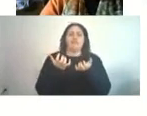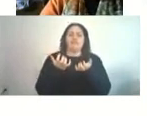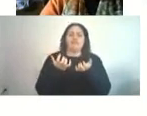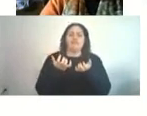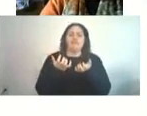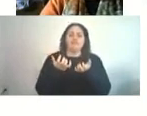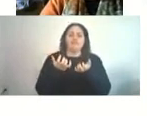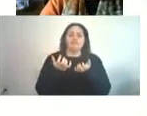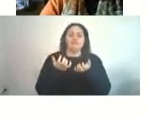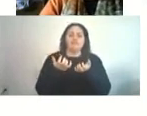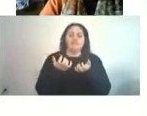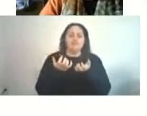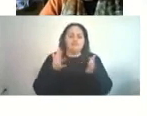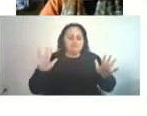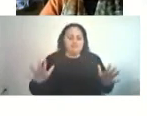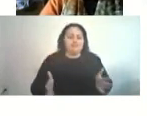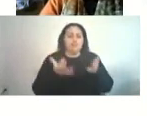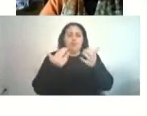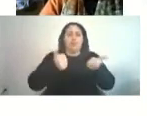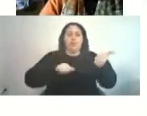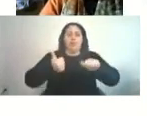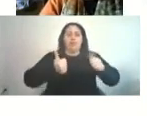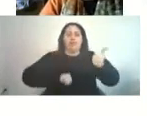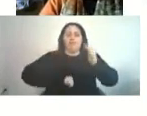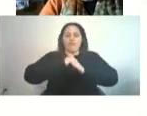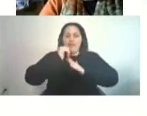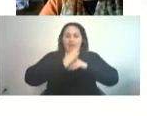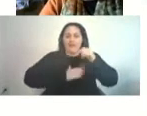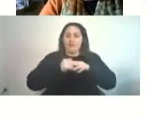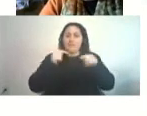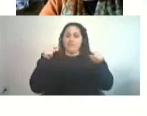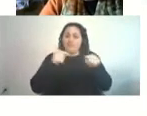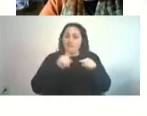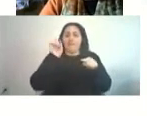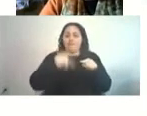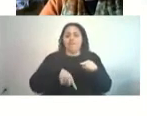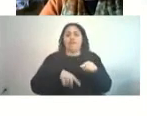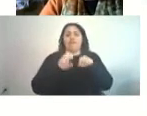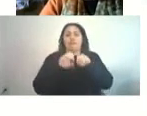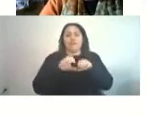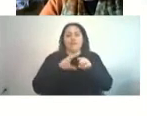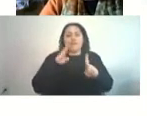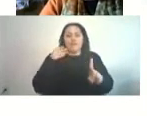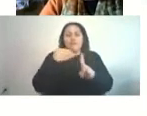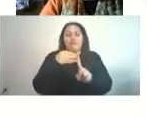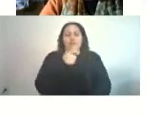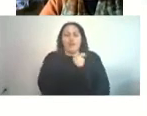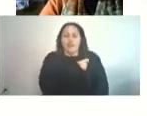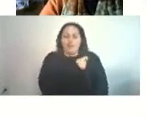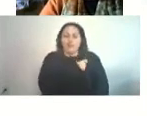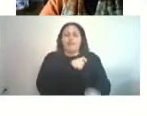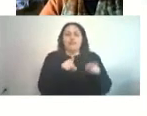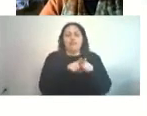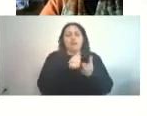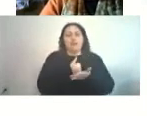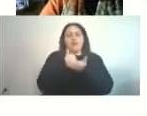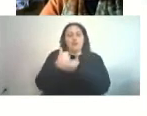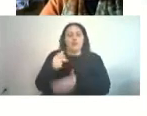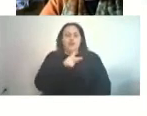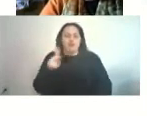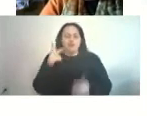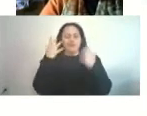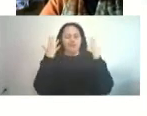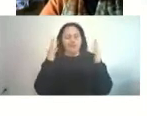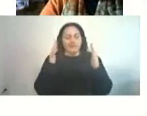na qualidade daquilo que faz e o que faz é a educação dos seus estudantes, né, e o apoio aos seus professores. Parabéns